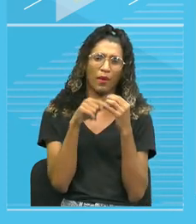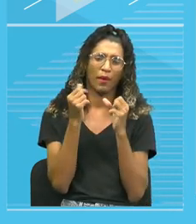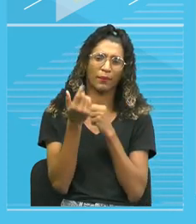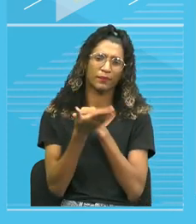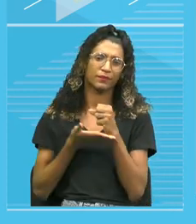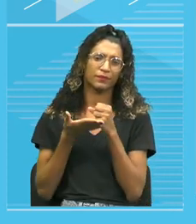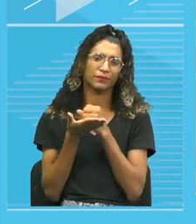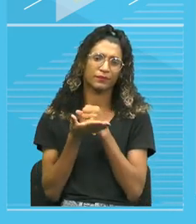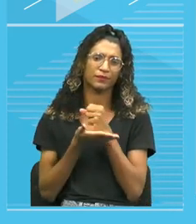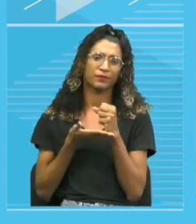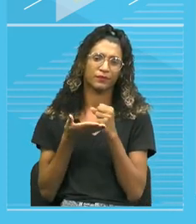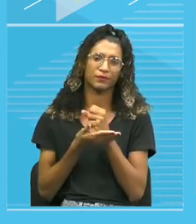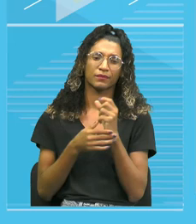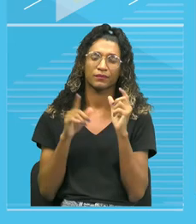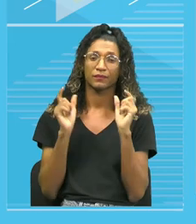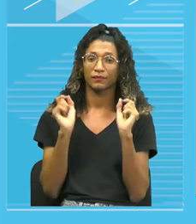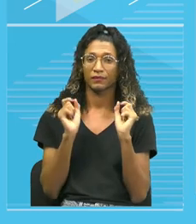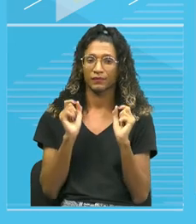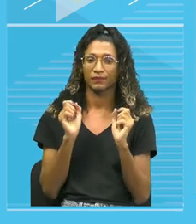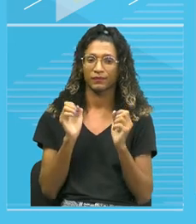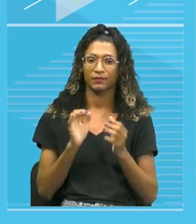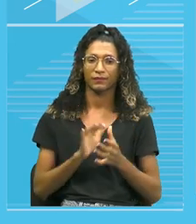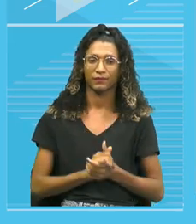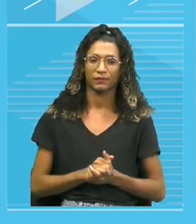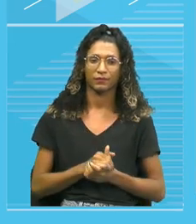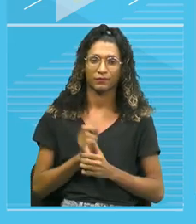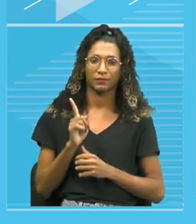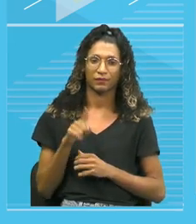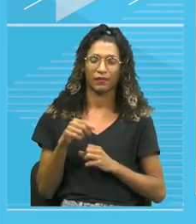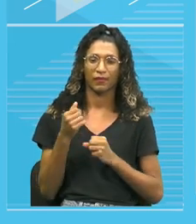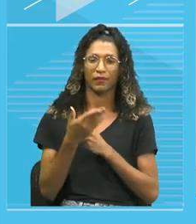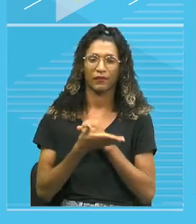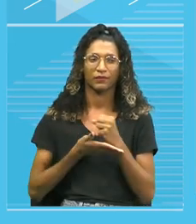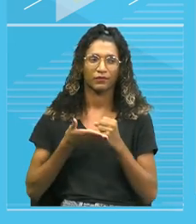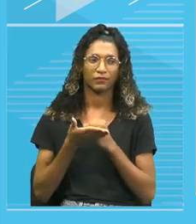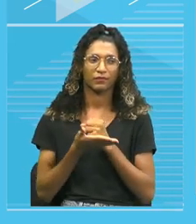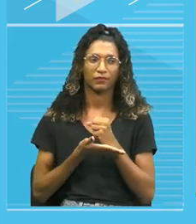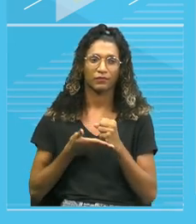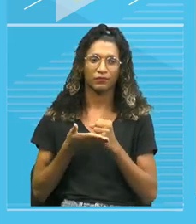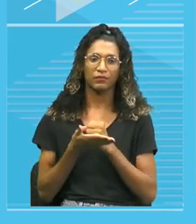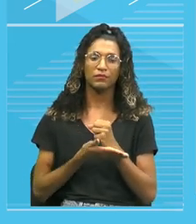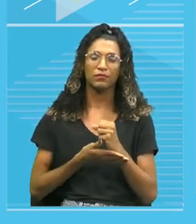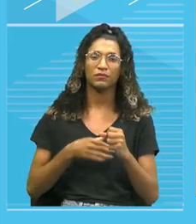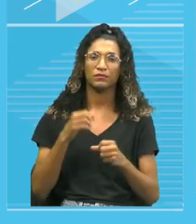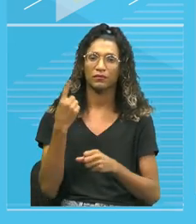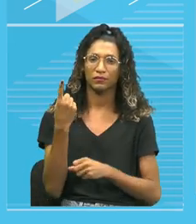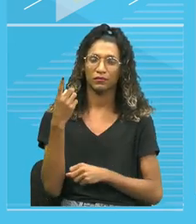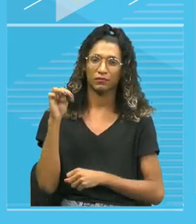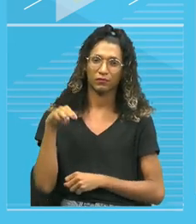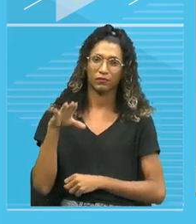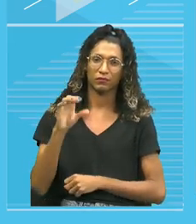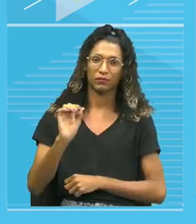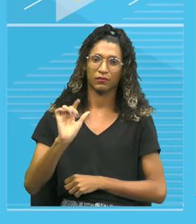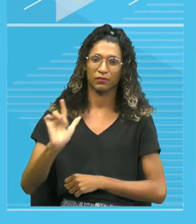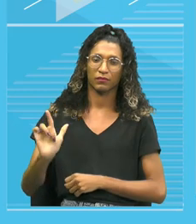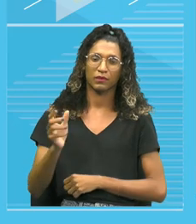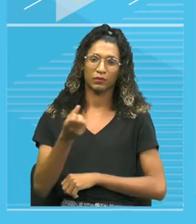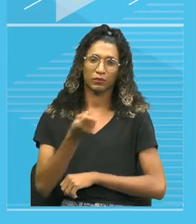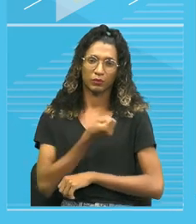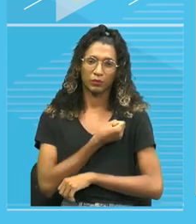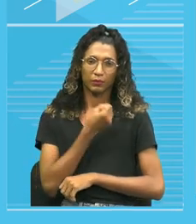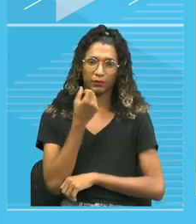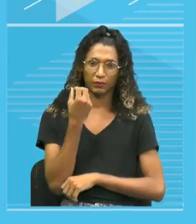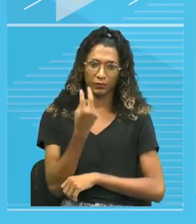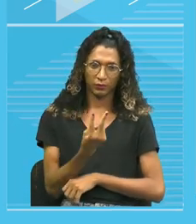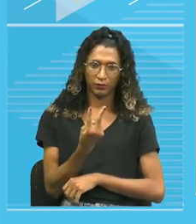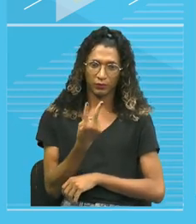em que meu povo é baseado em um mol o número 2 o coeficiente